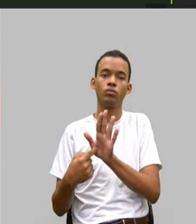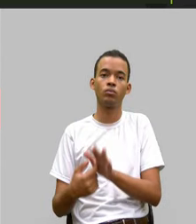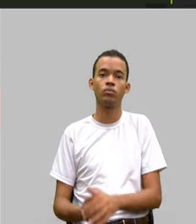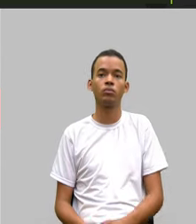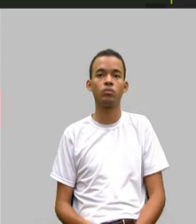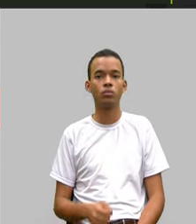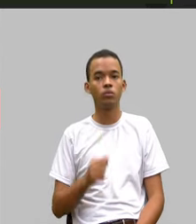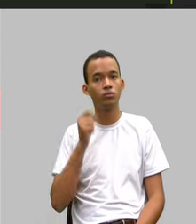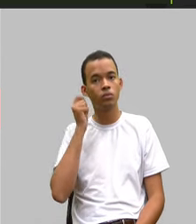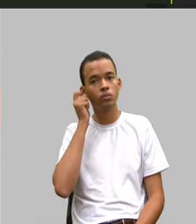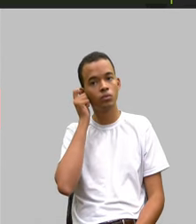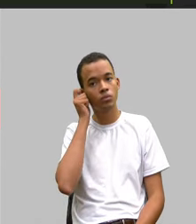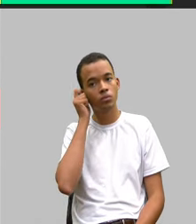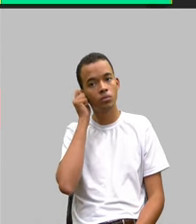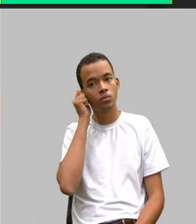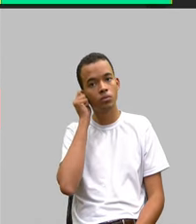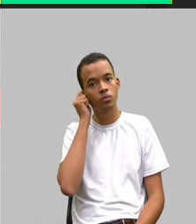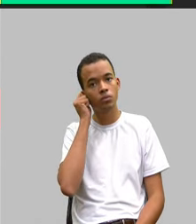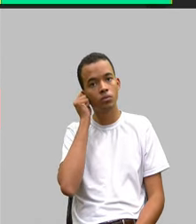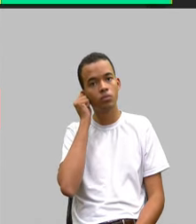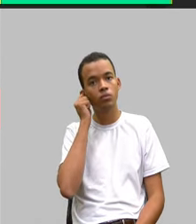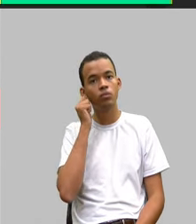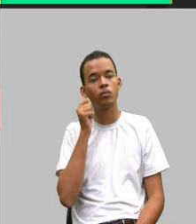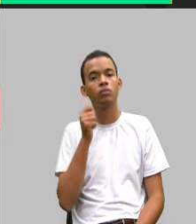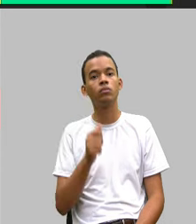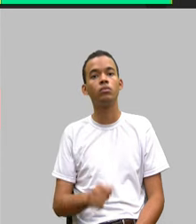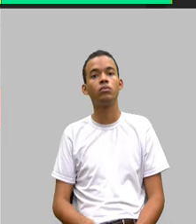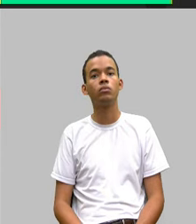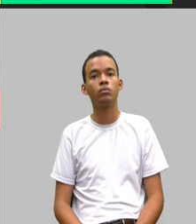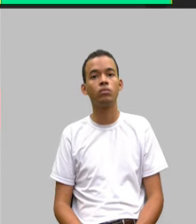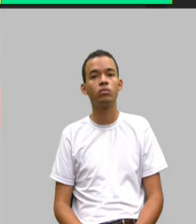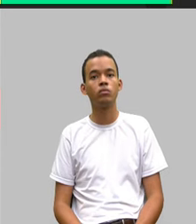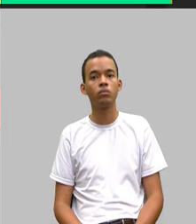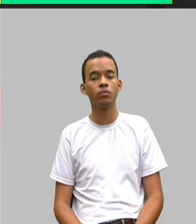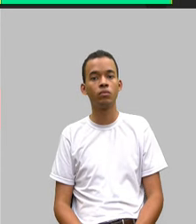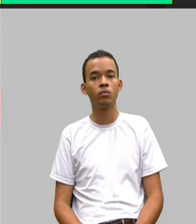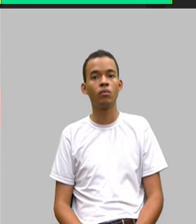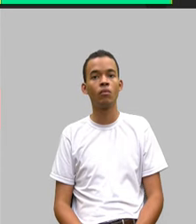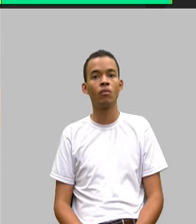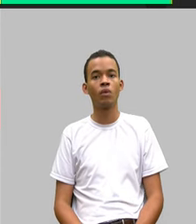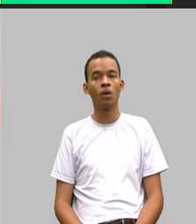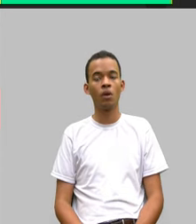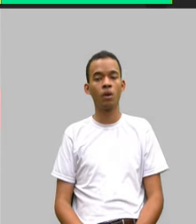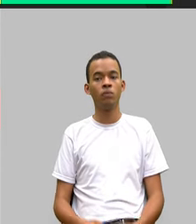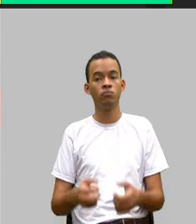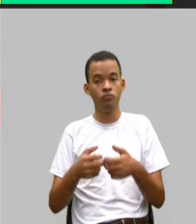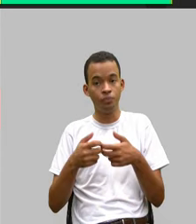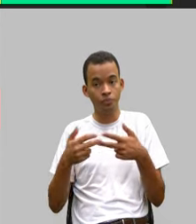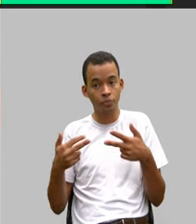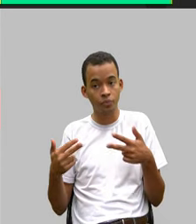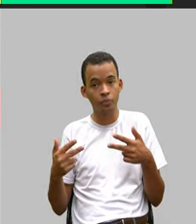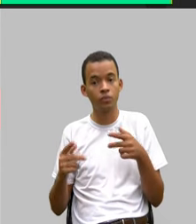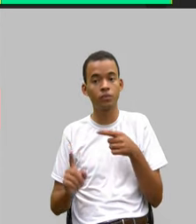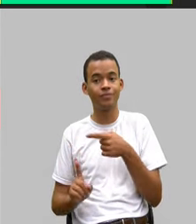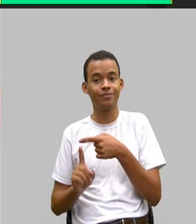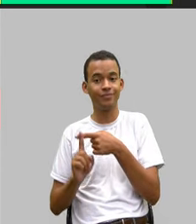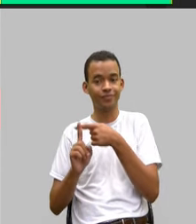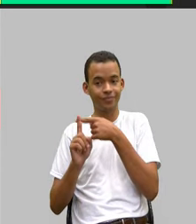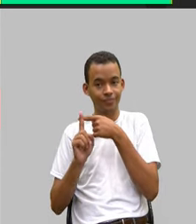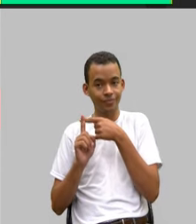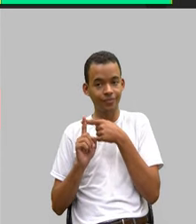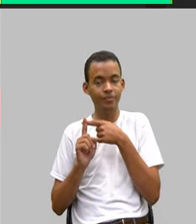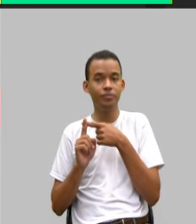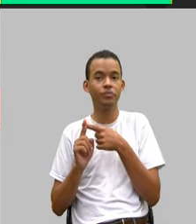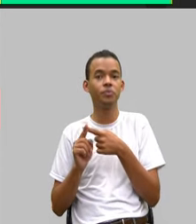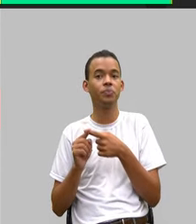selecionados pode passar por favor E aí os efeitos positivos né a gente não tem grandes surpresas